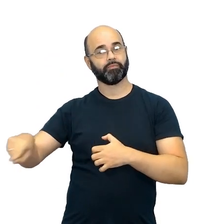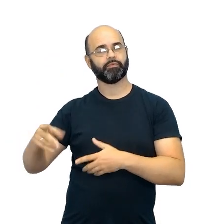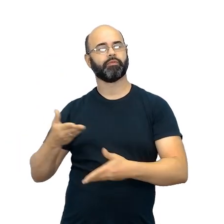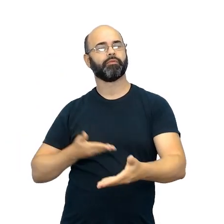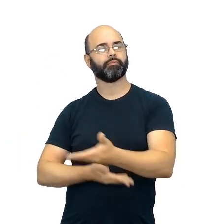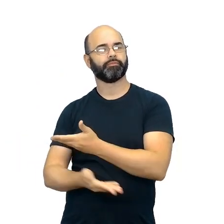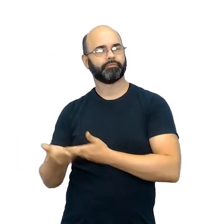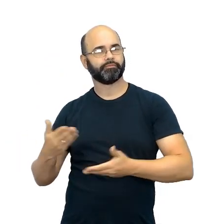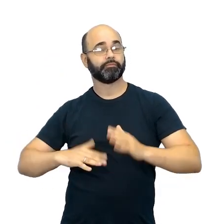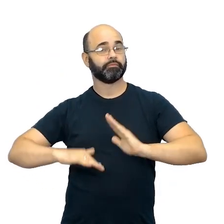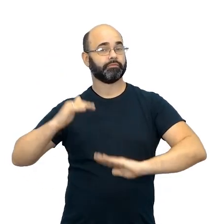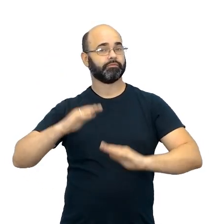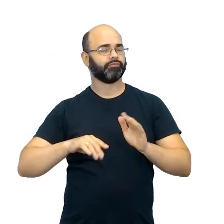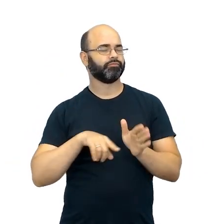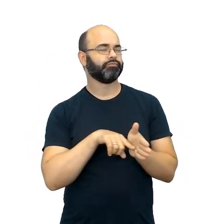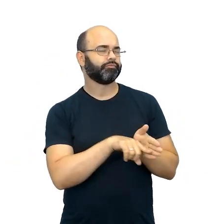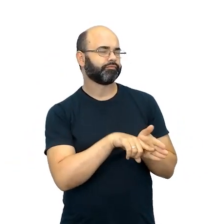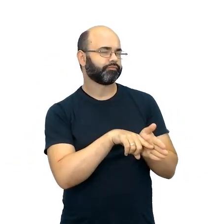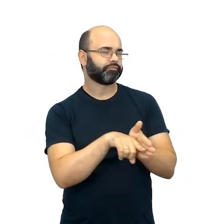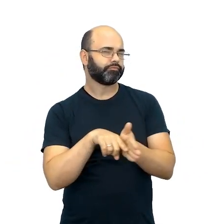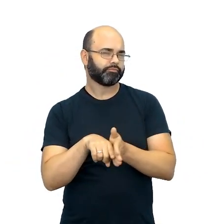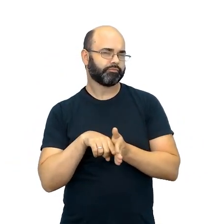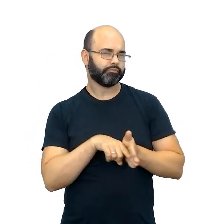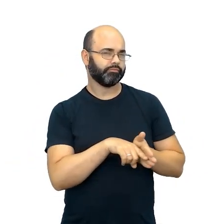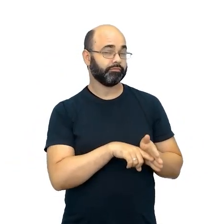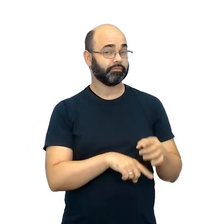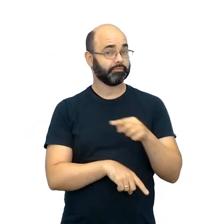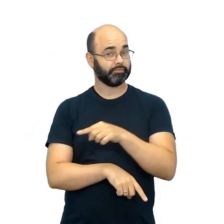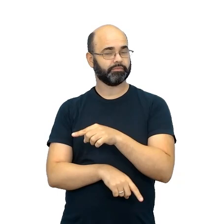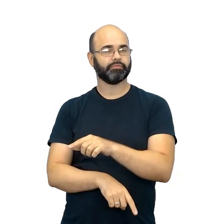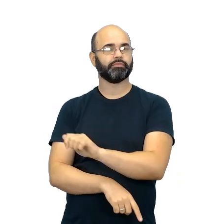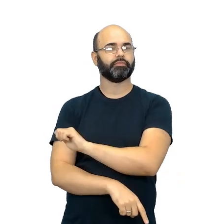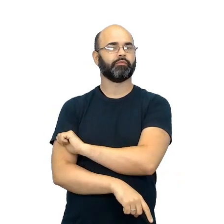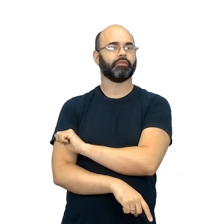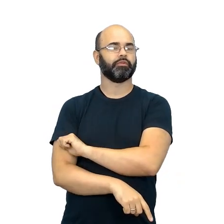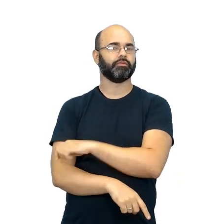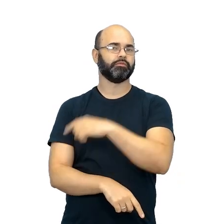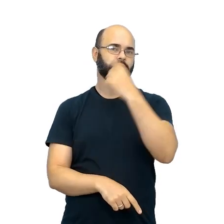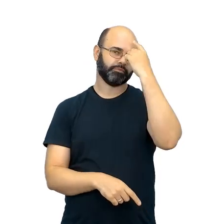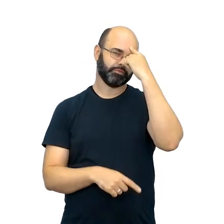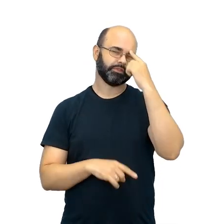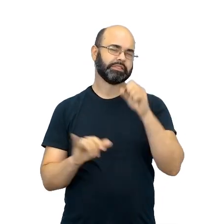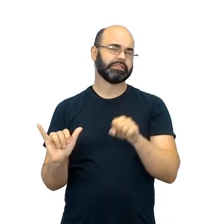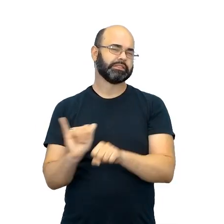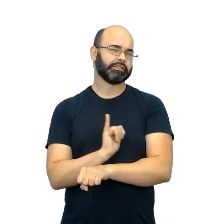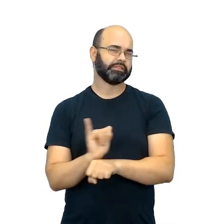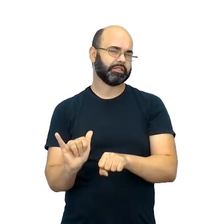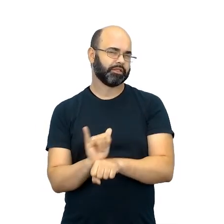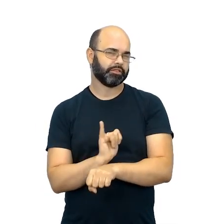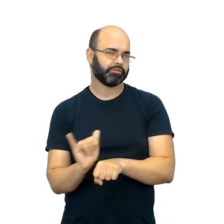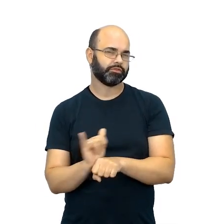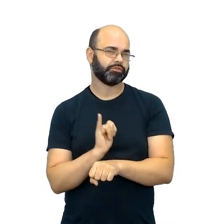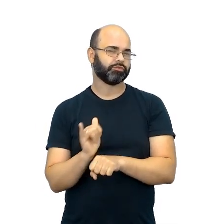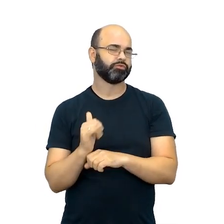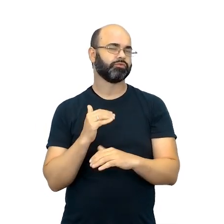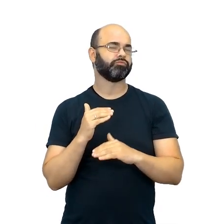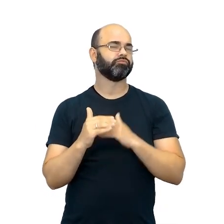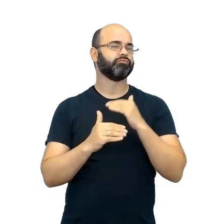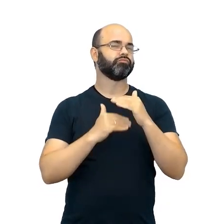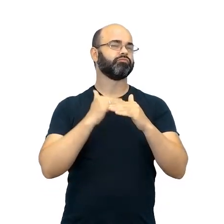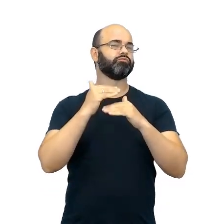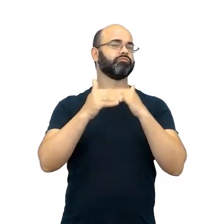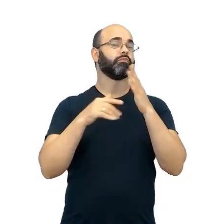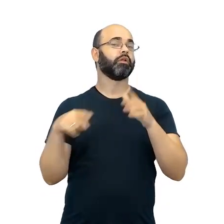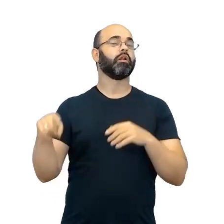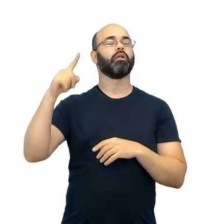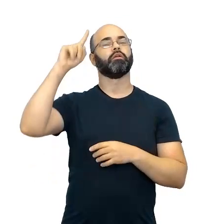prática investigativa na qual eles vão lá, pensem em hipóteses, em estratégias e desenvolvam meios para chegar a essas